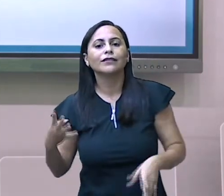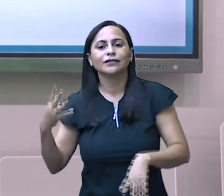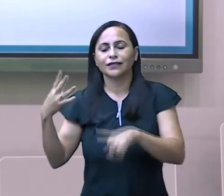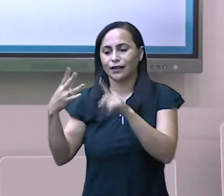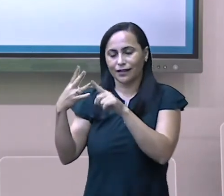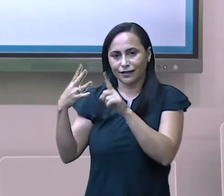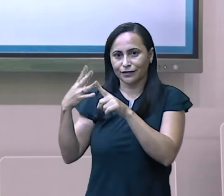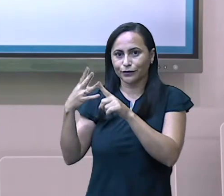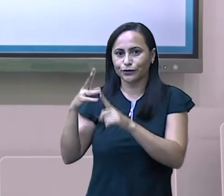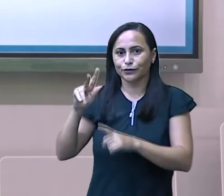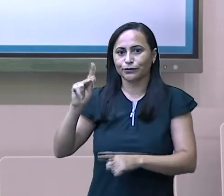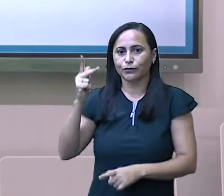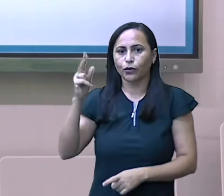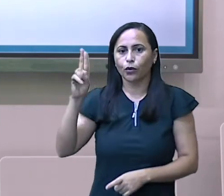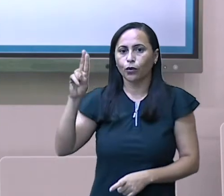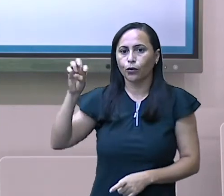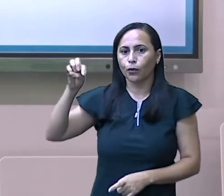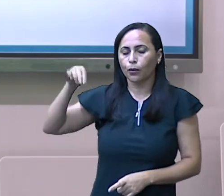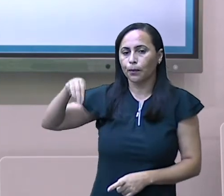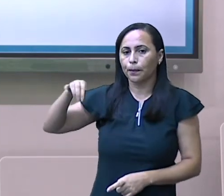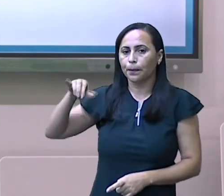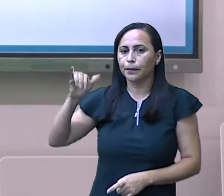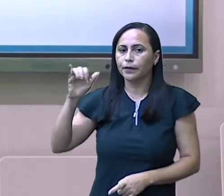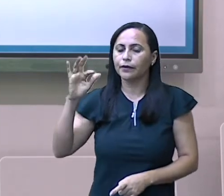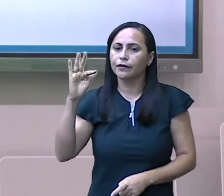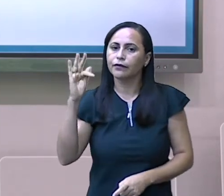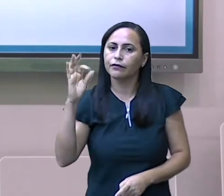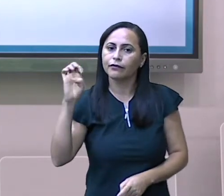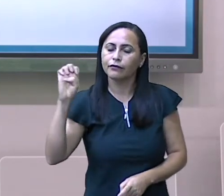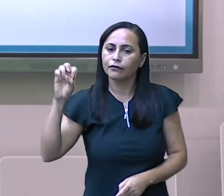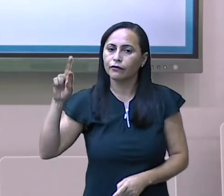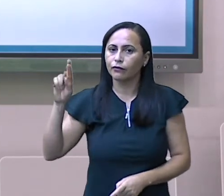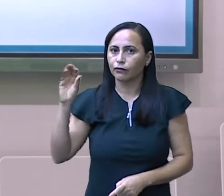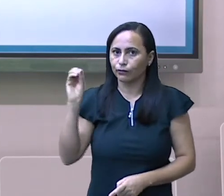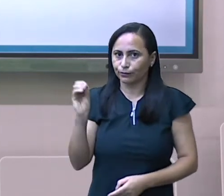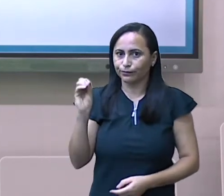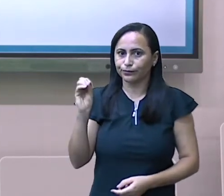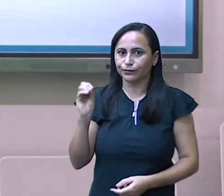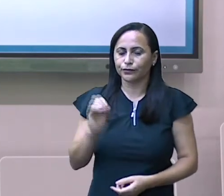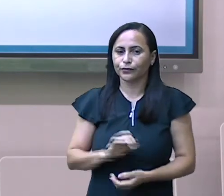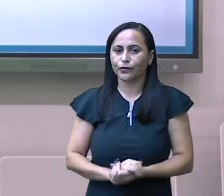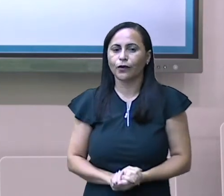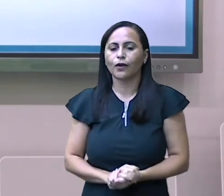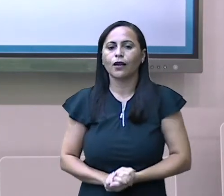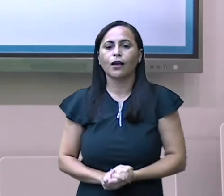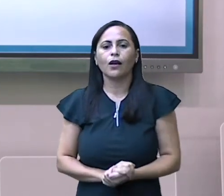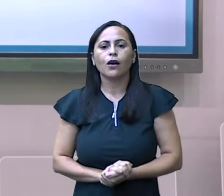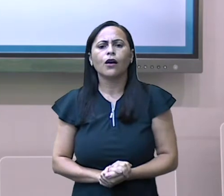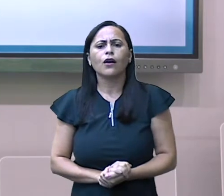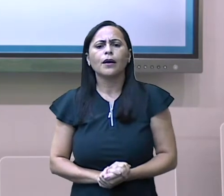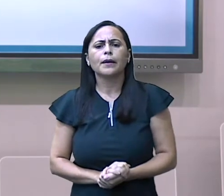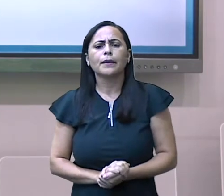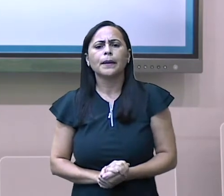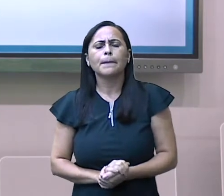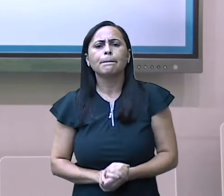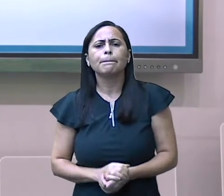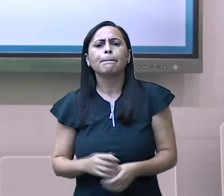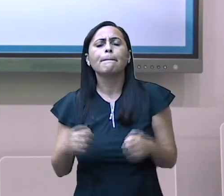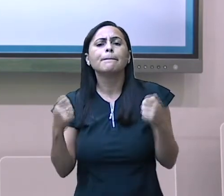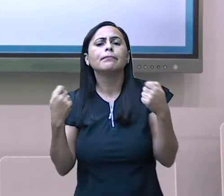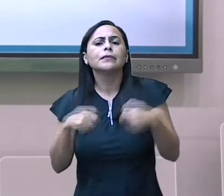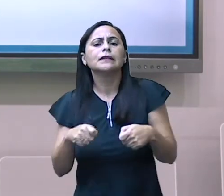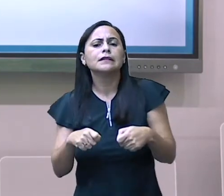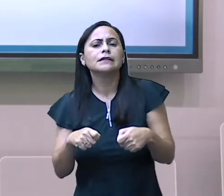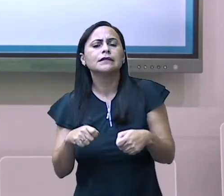umífero. O que é determinante para cada tipo de solo? As propriedades que nós